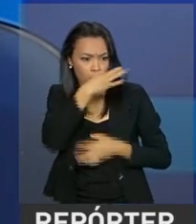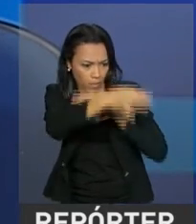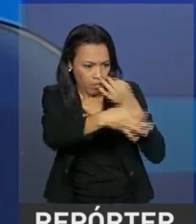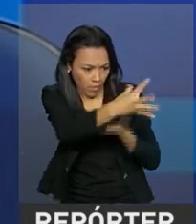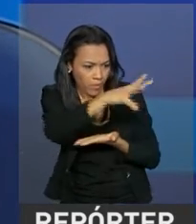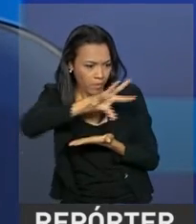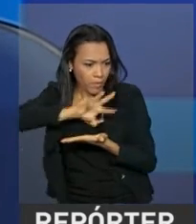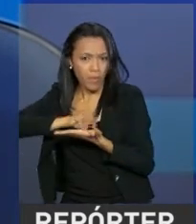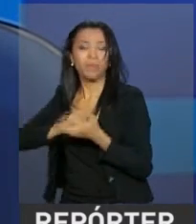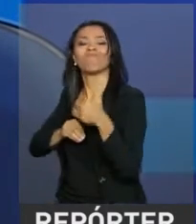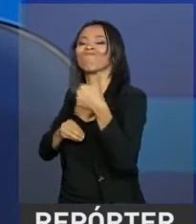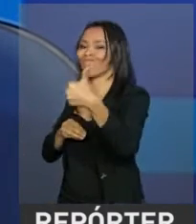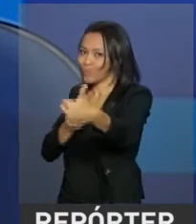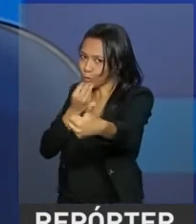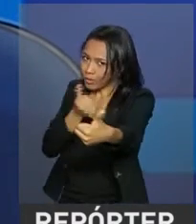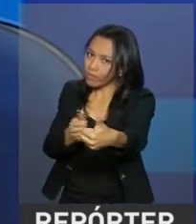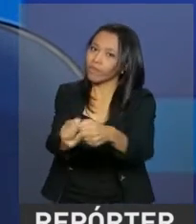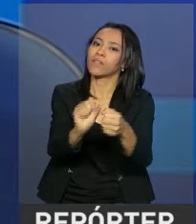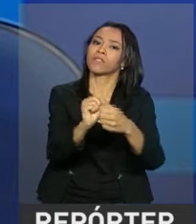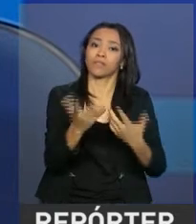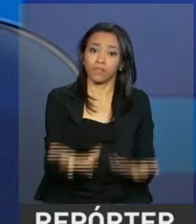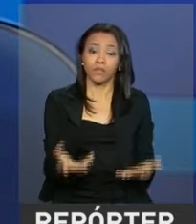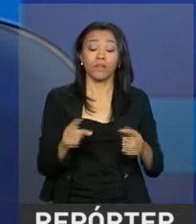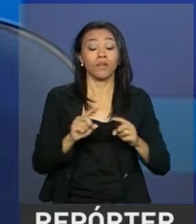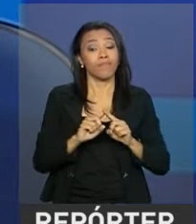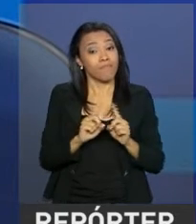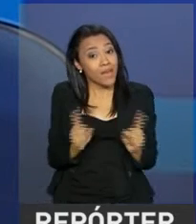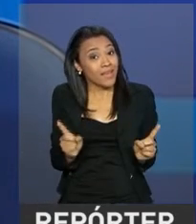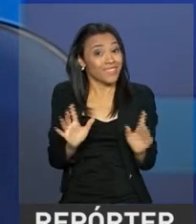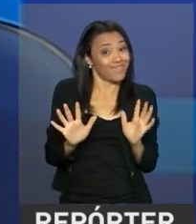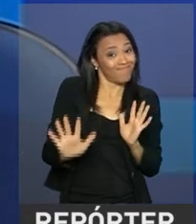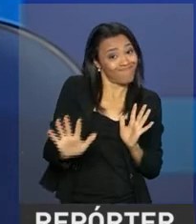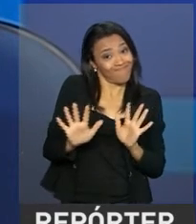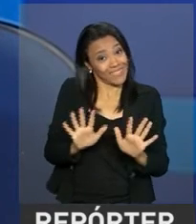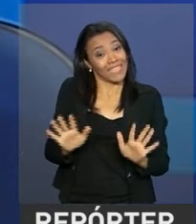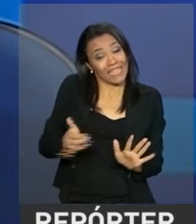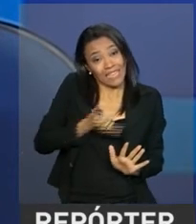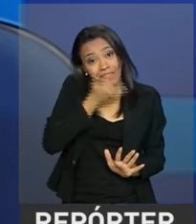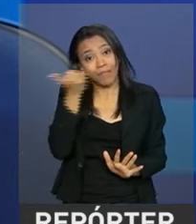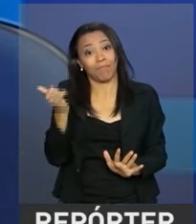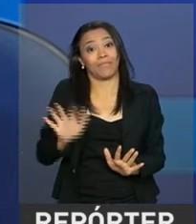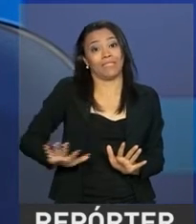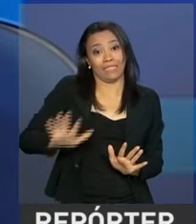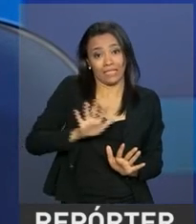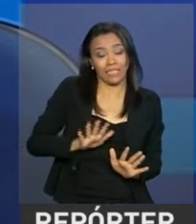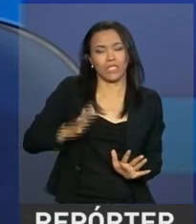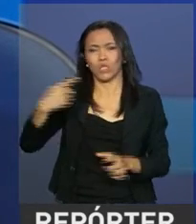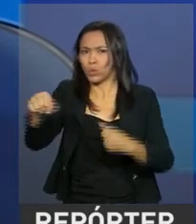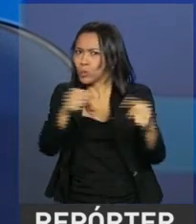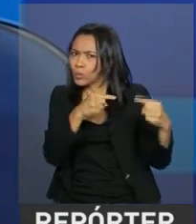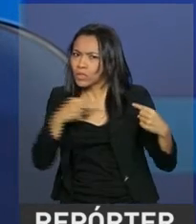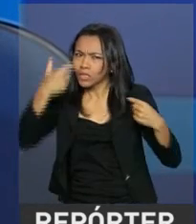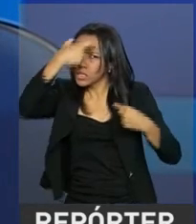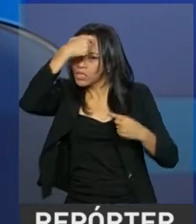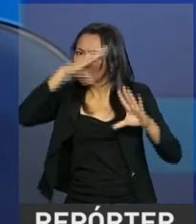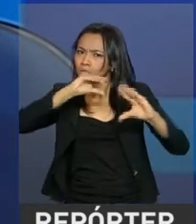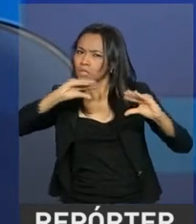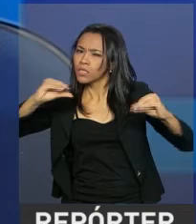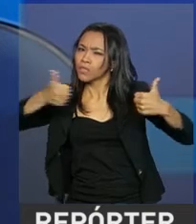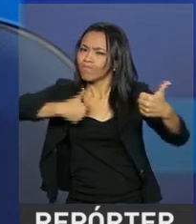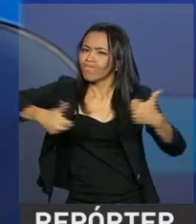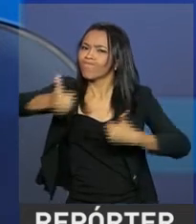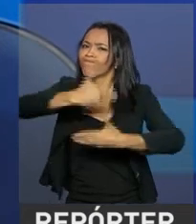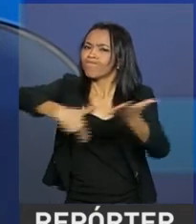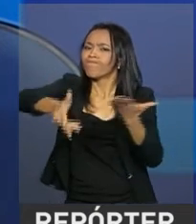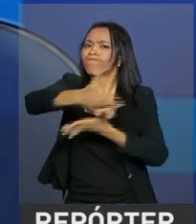considerando o fato de que a gente depende efetivamente de uma discussão que seja madura que